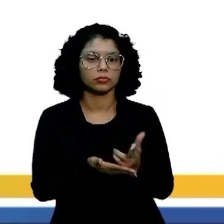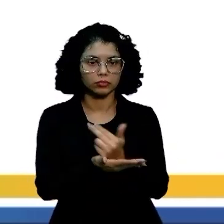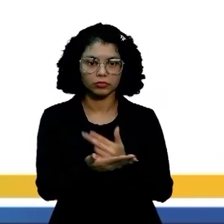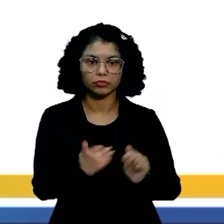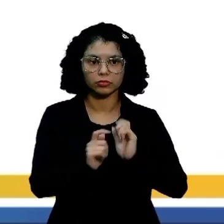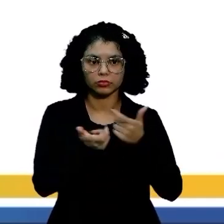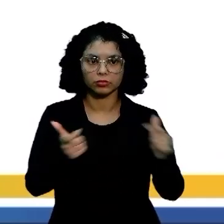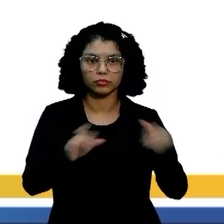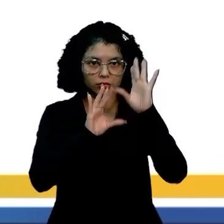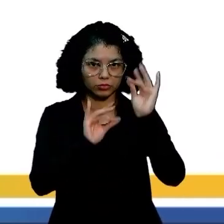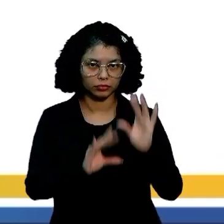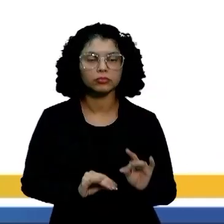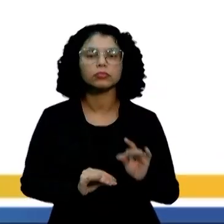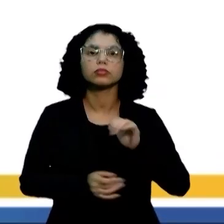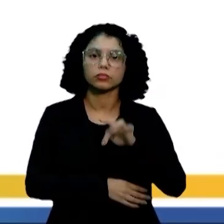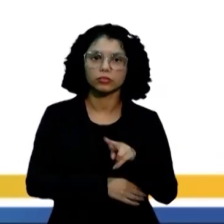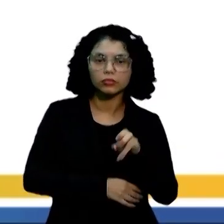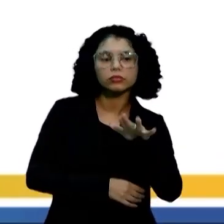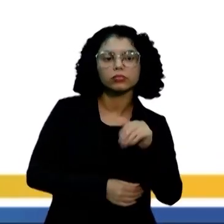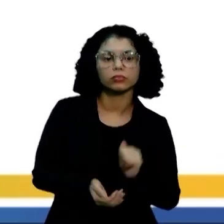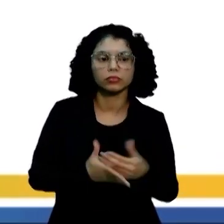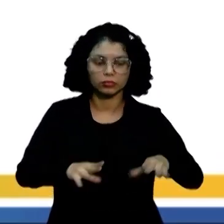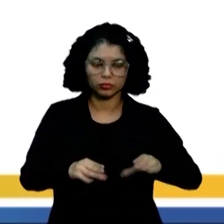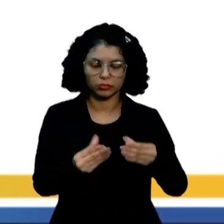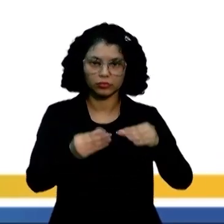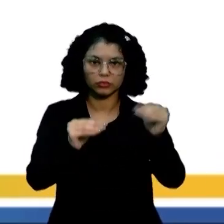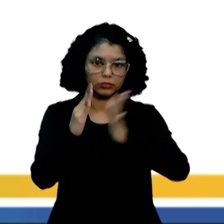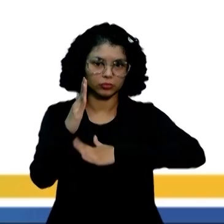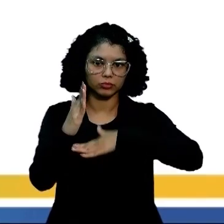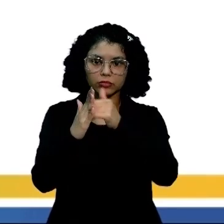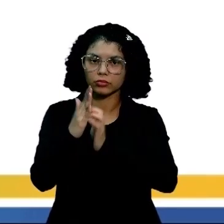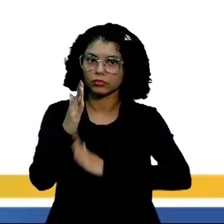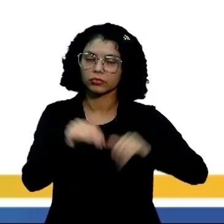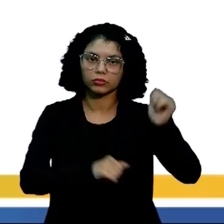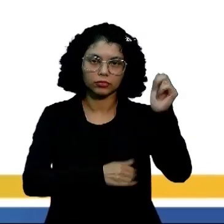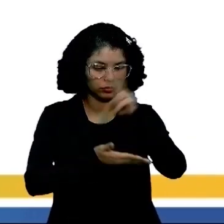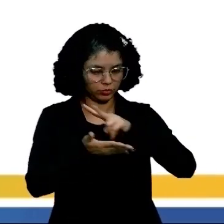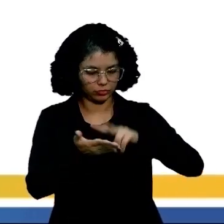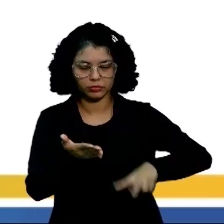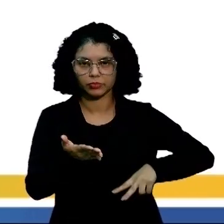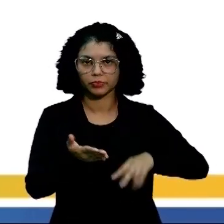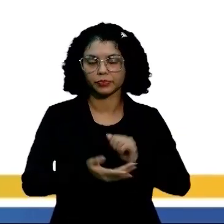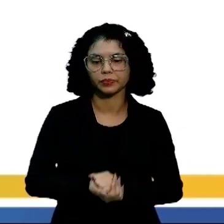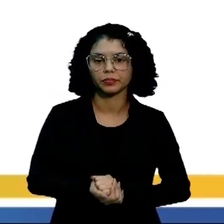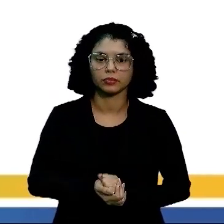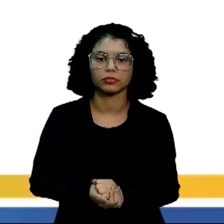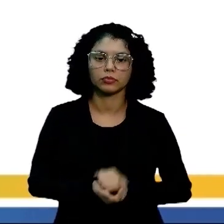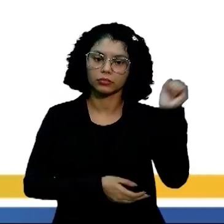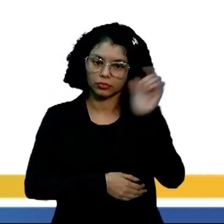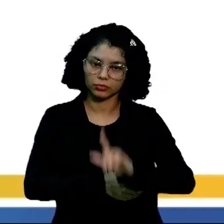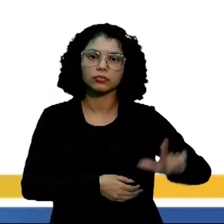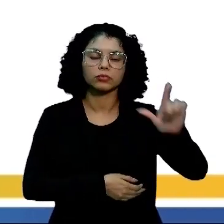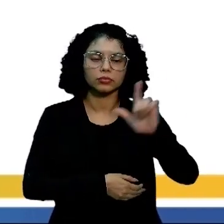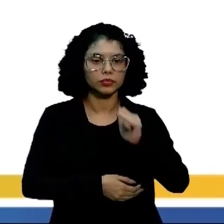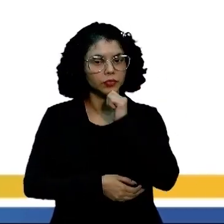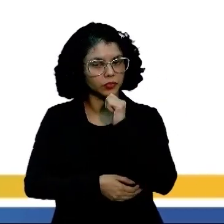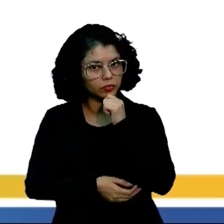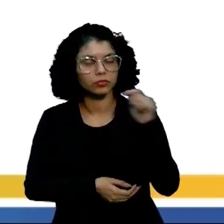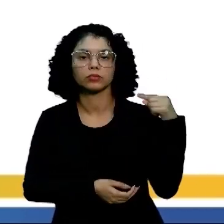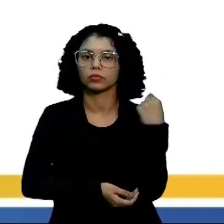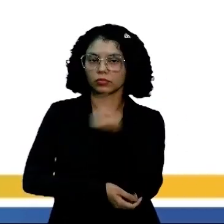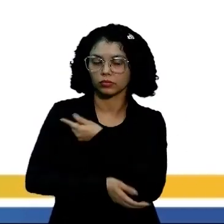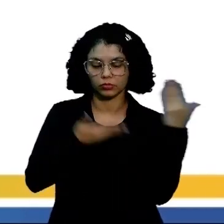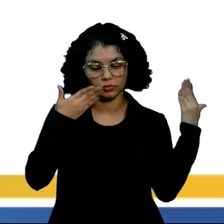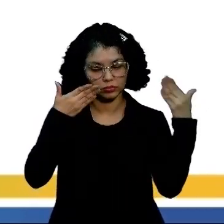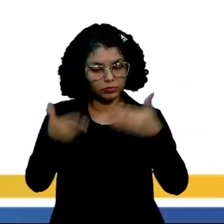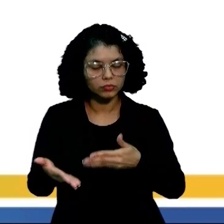destaque na arquitetura, escultura, pintura e literatura. Na literatura, que é o nosso foco,